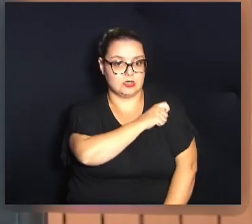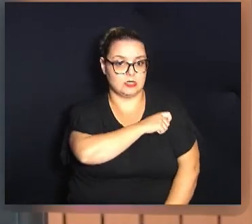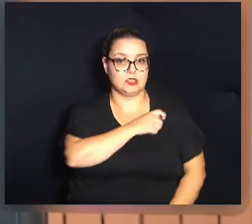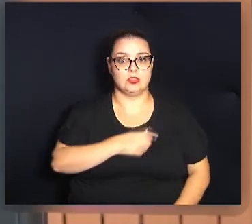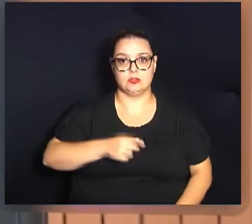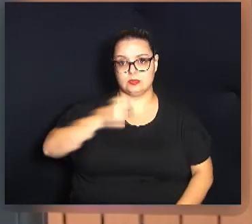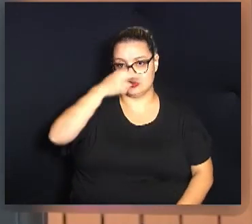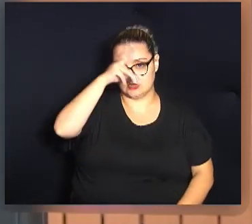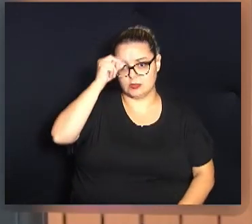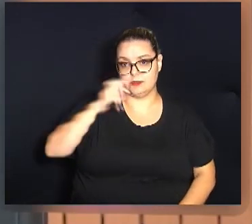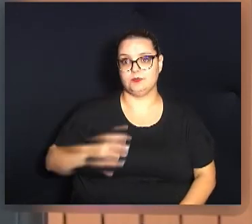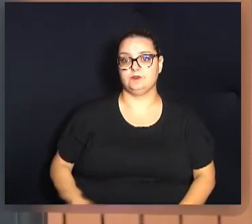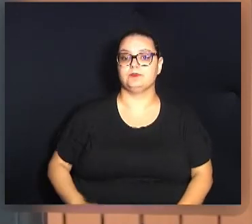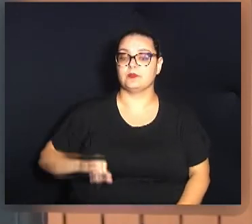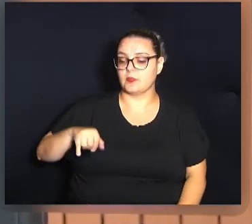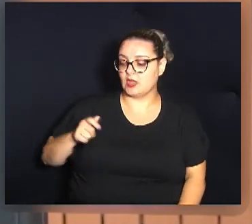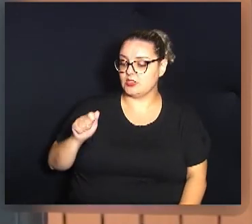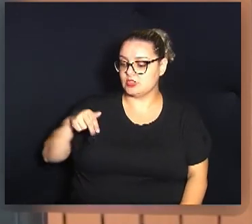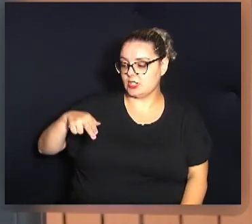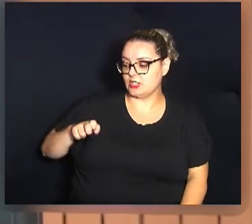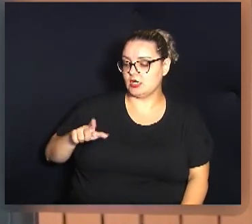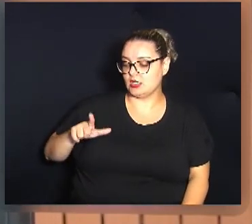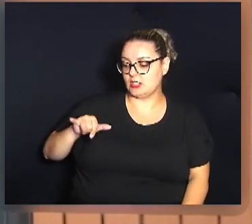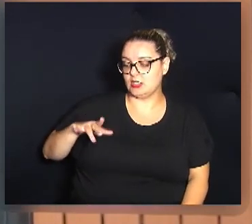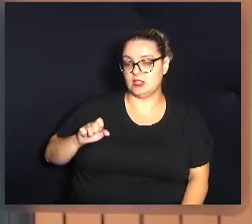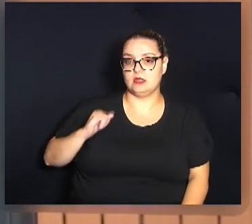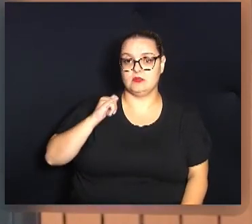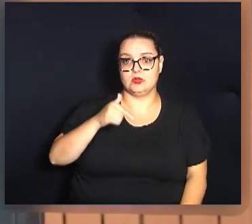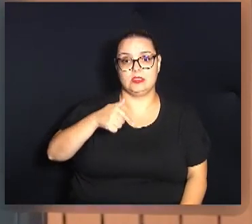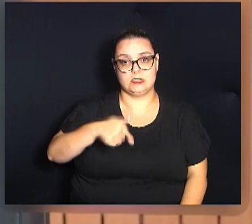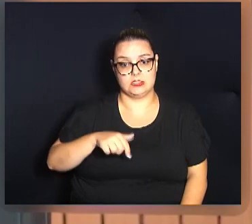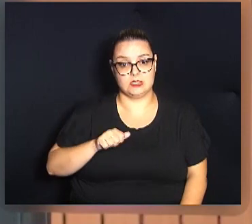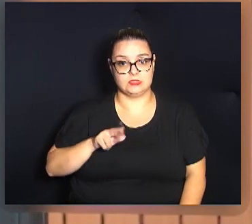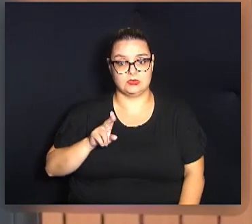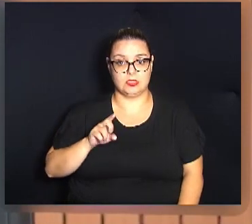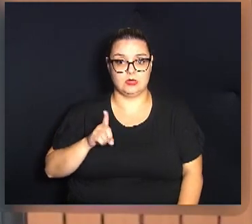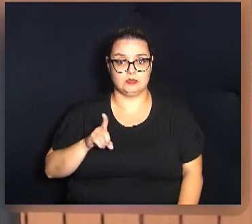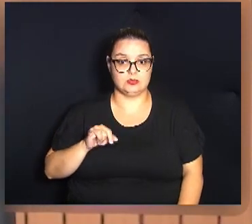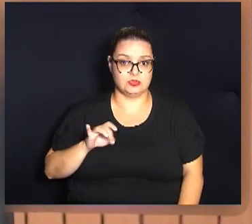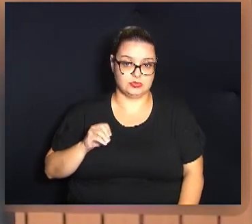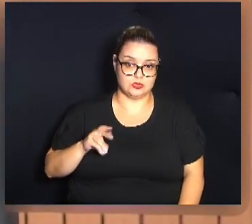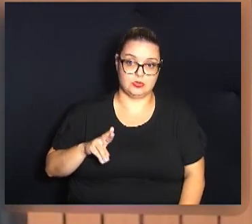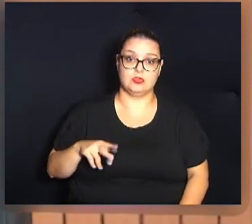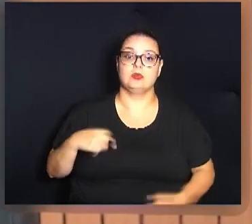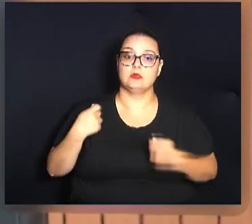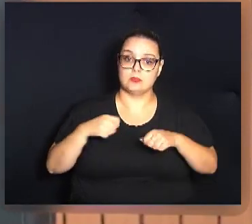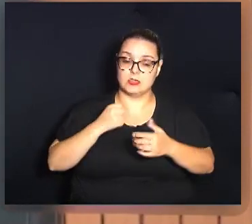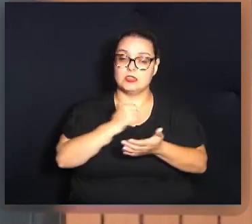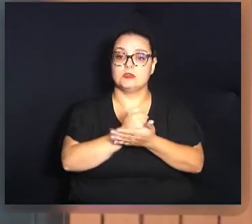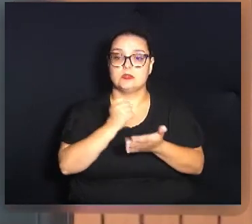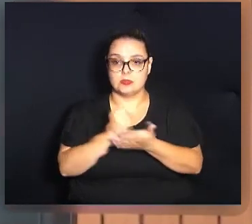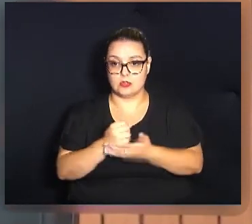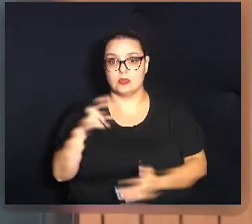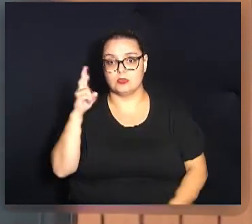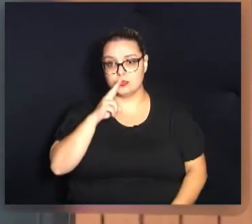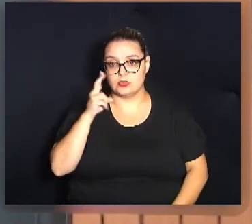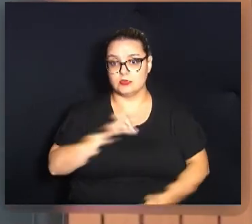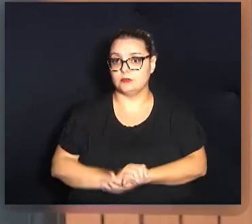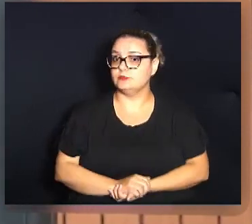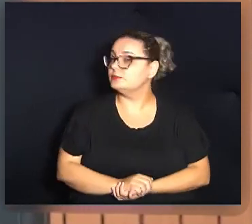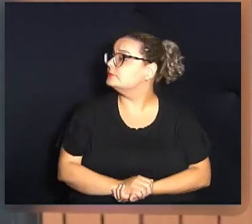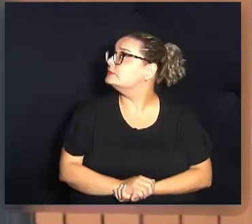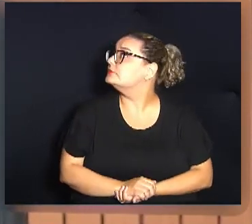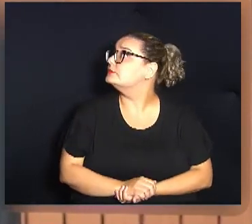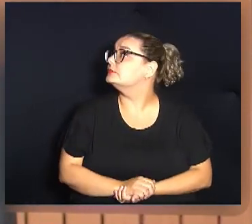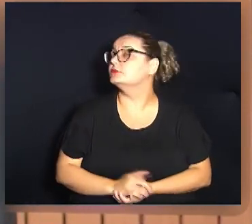relatou que a prefeitura possui 7 auditores e que existe a necessidade de contratações. Ativamente, ali na